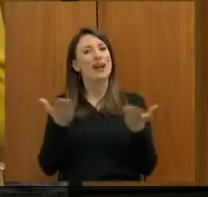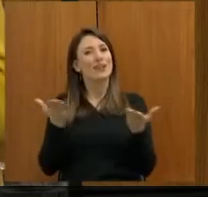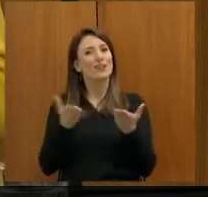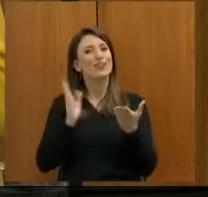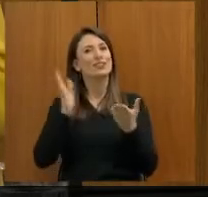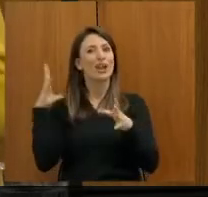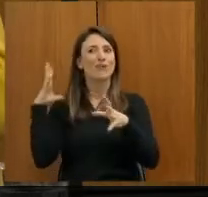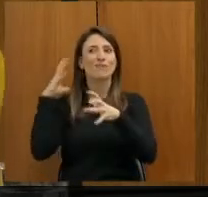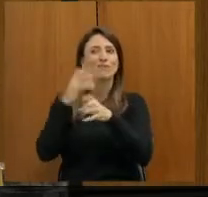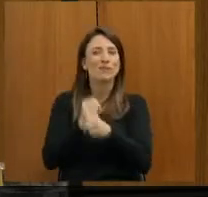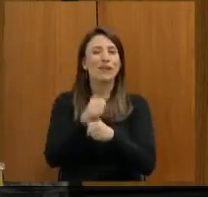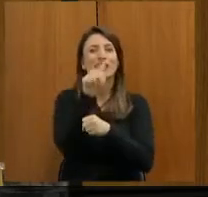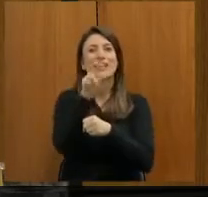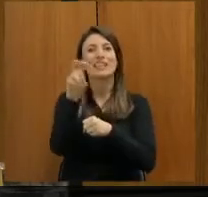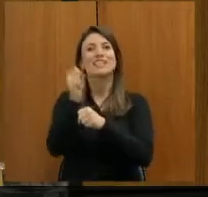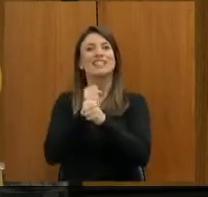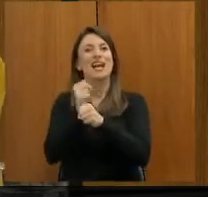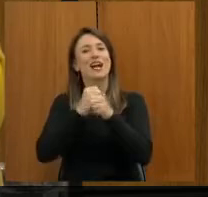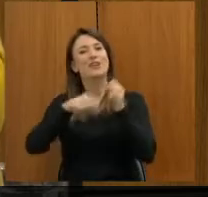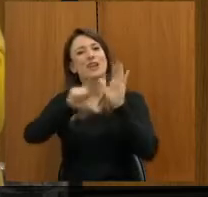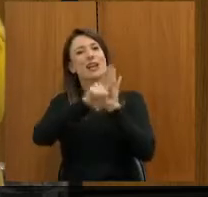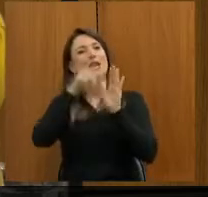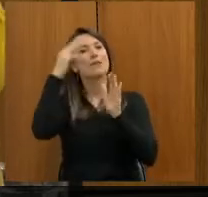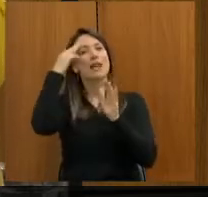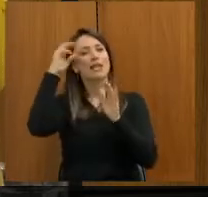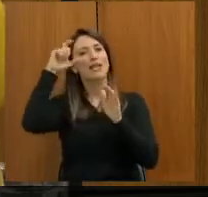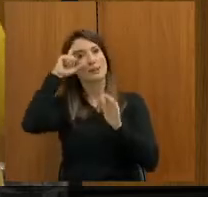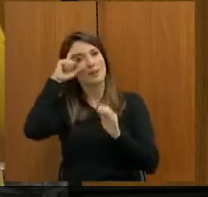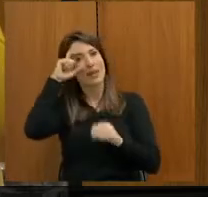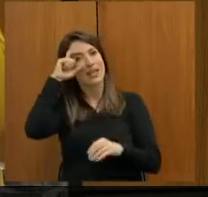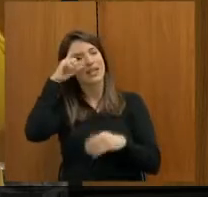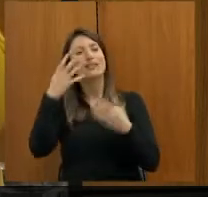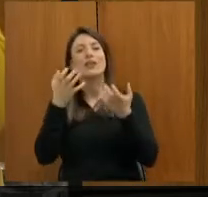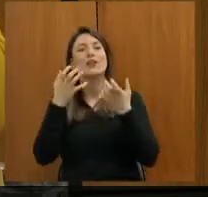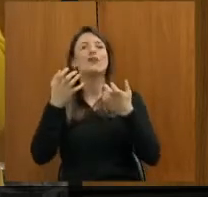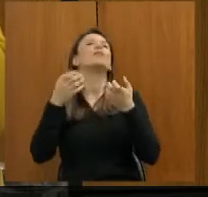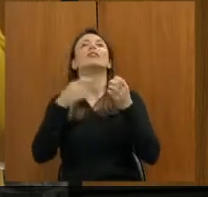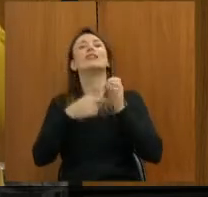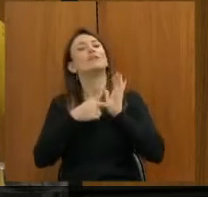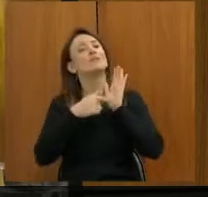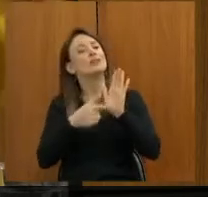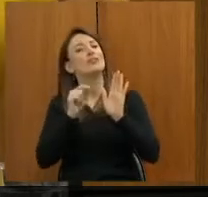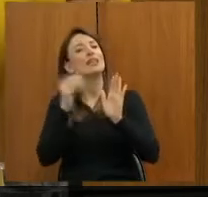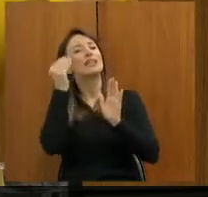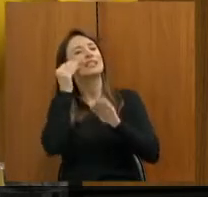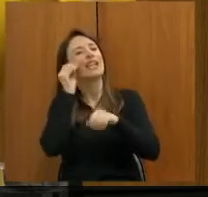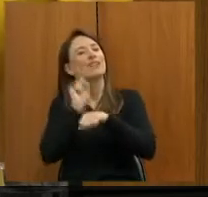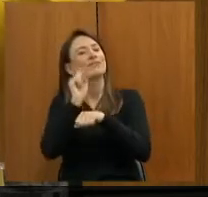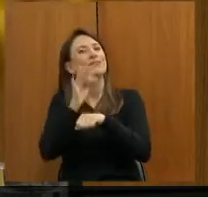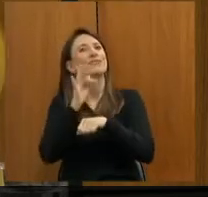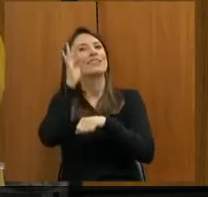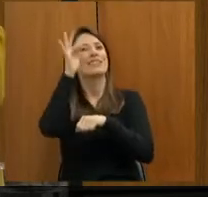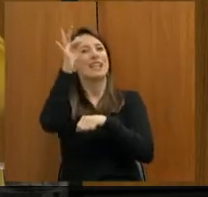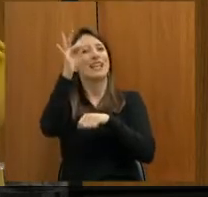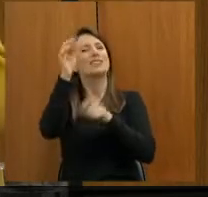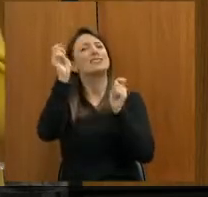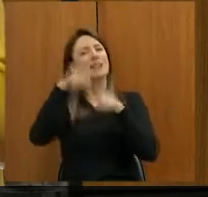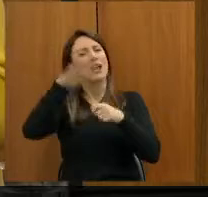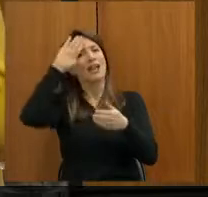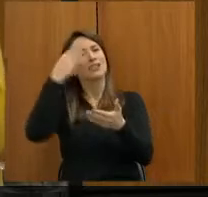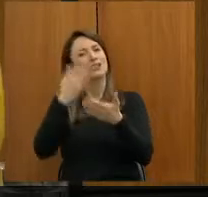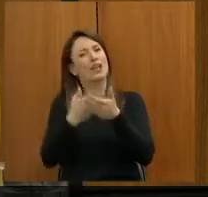Penha de trazer aqui uma visão que tem luz no final do túnel eu gostaria de passar por